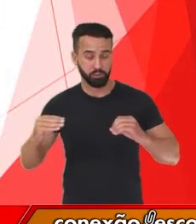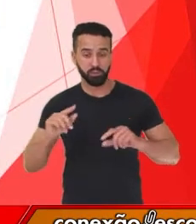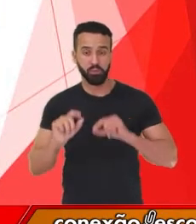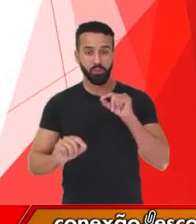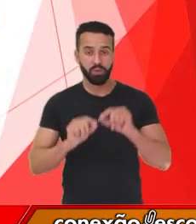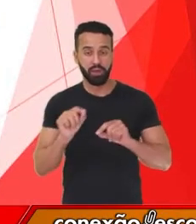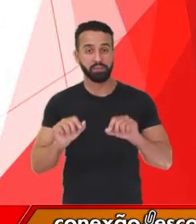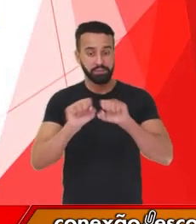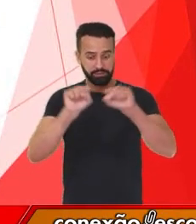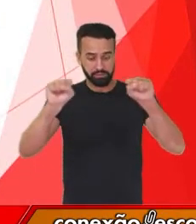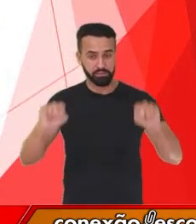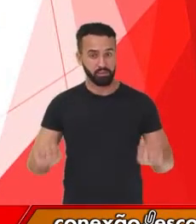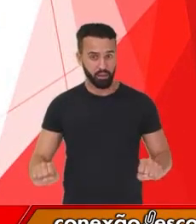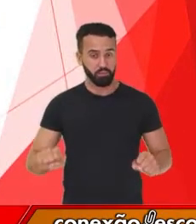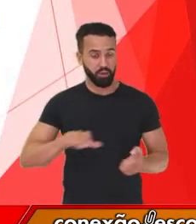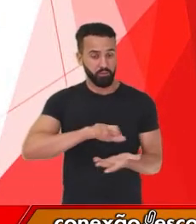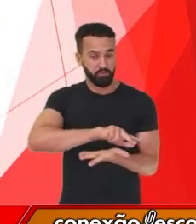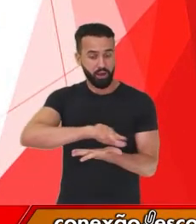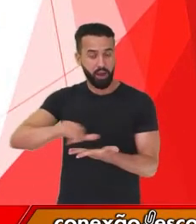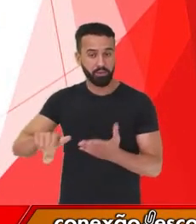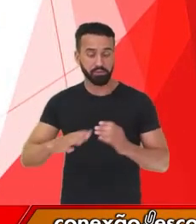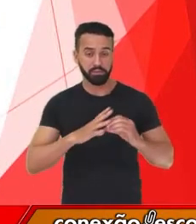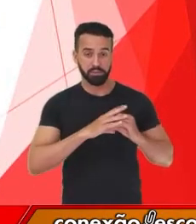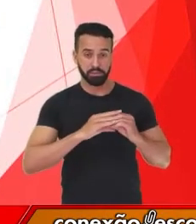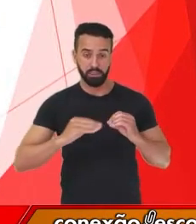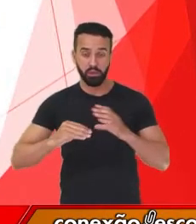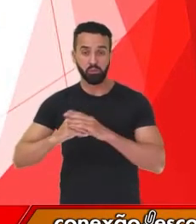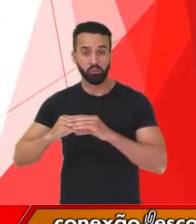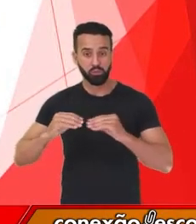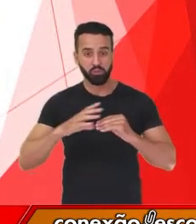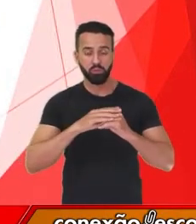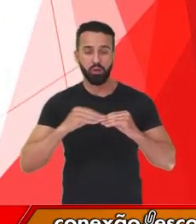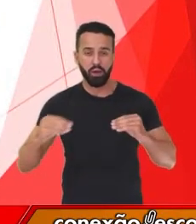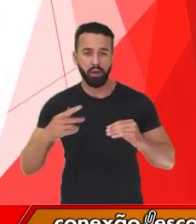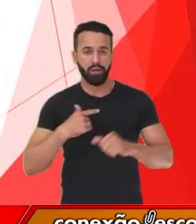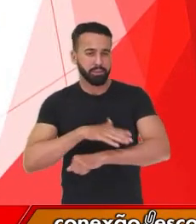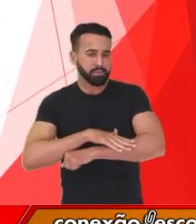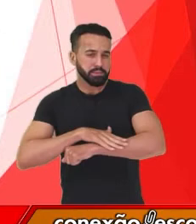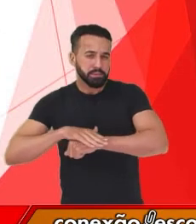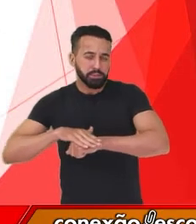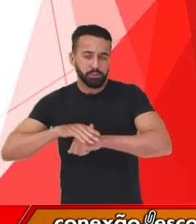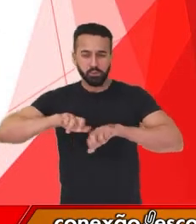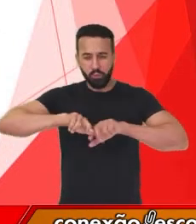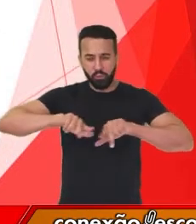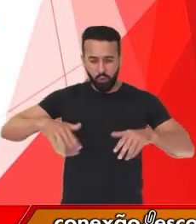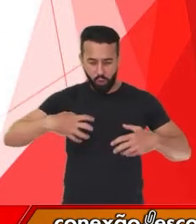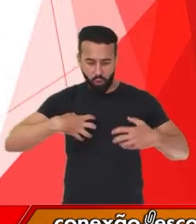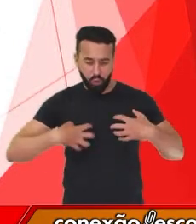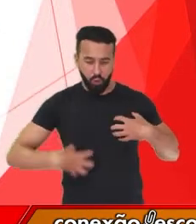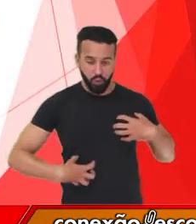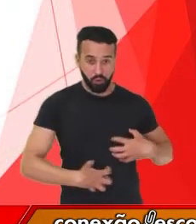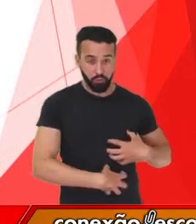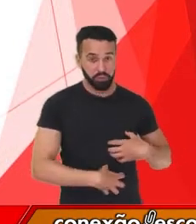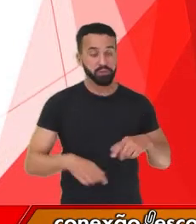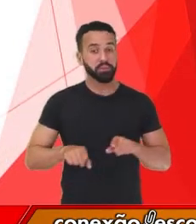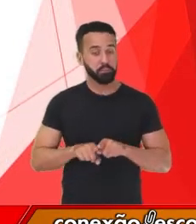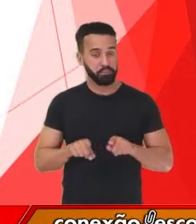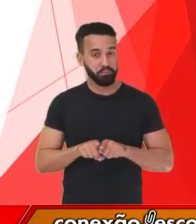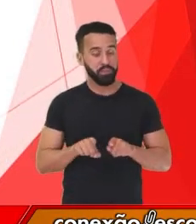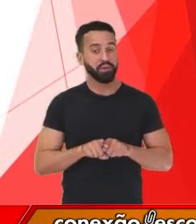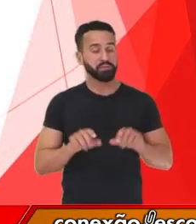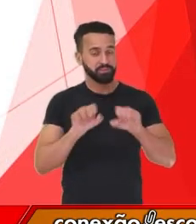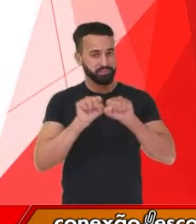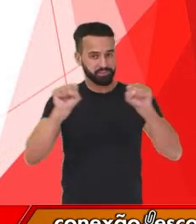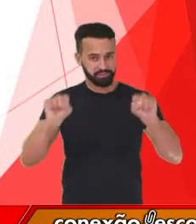forma sistemas. Na verdade, o conjunto de células formam tecidos, que formam órgãos e formam os sistemas. E quando